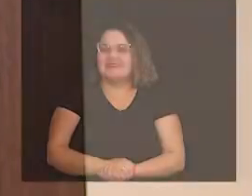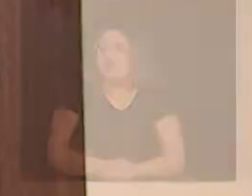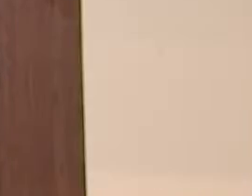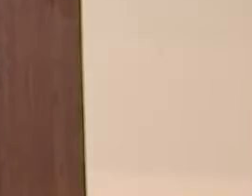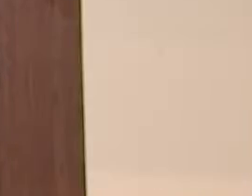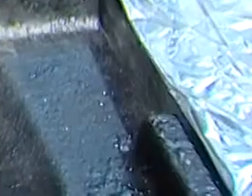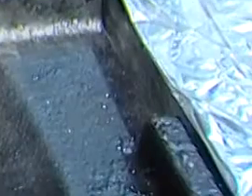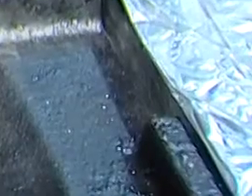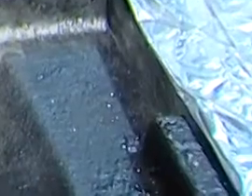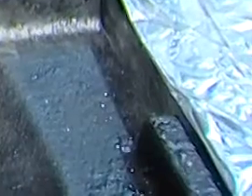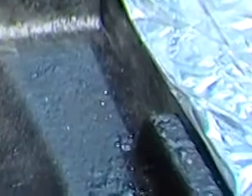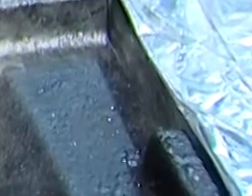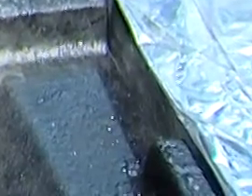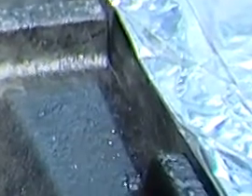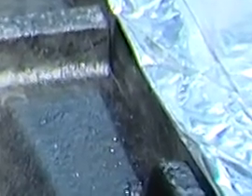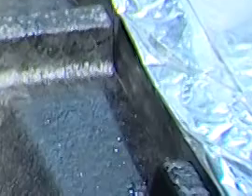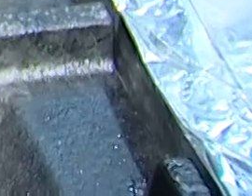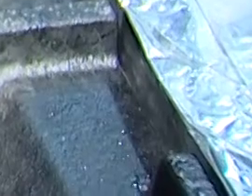íntegra.